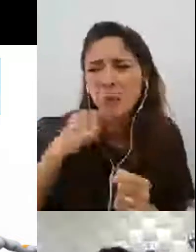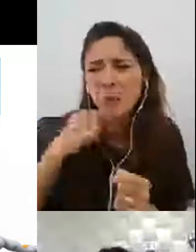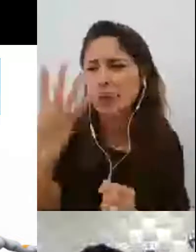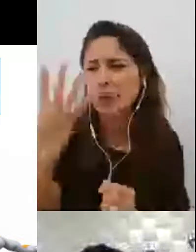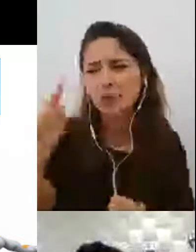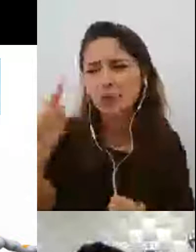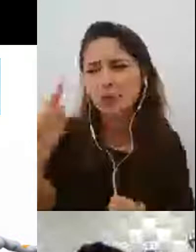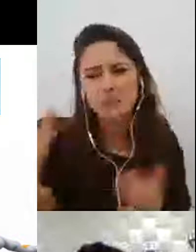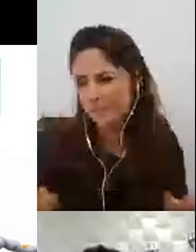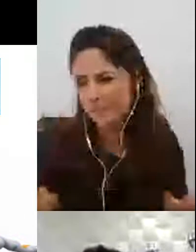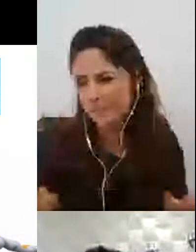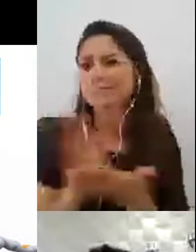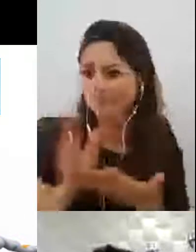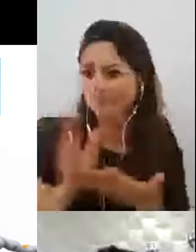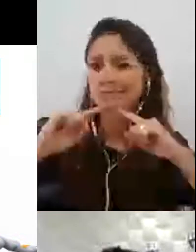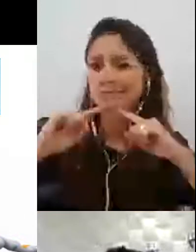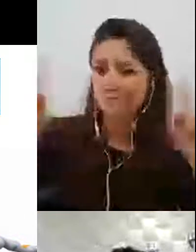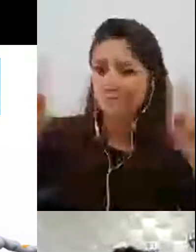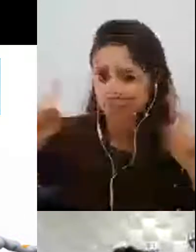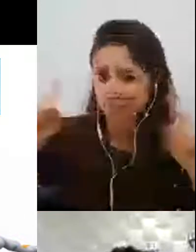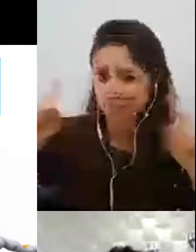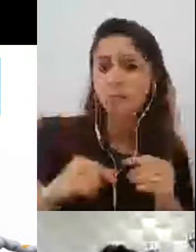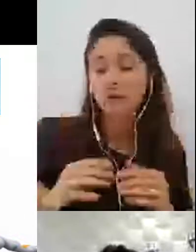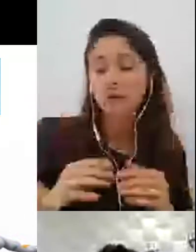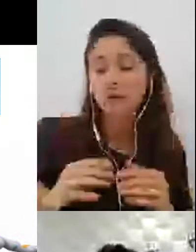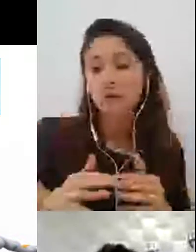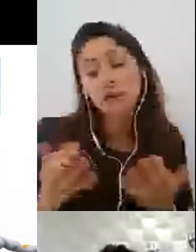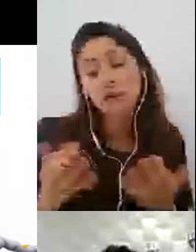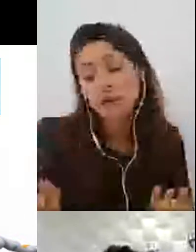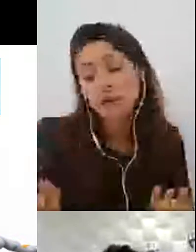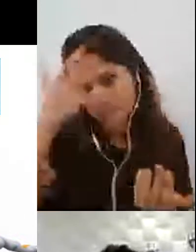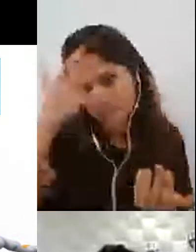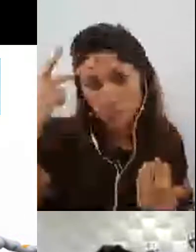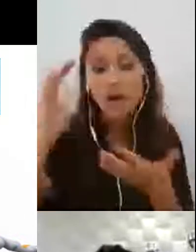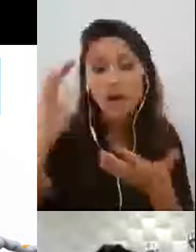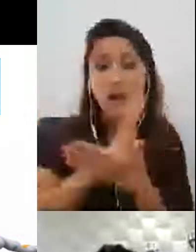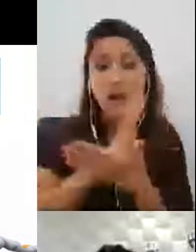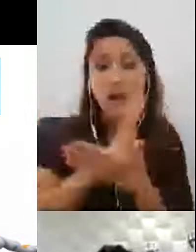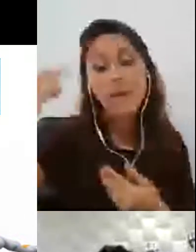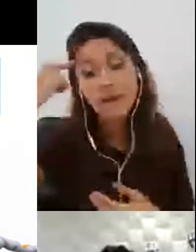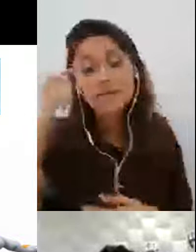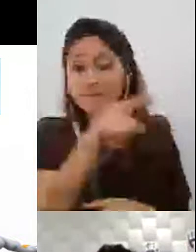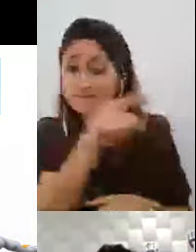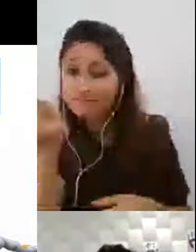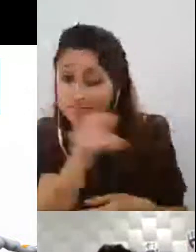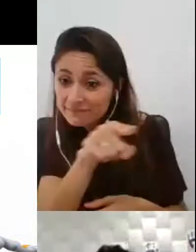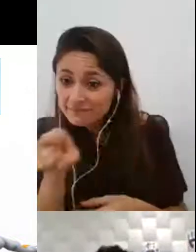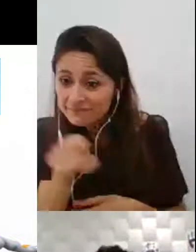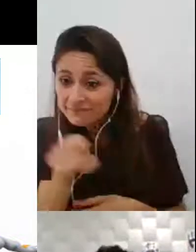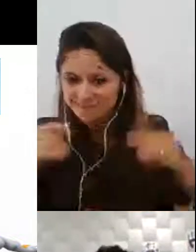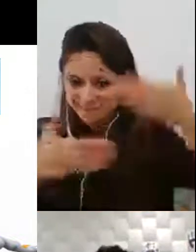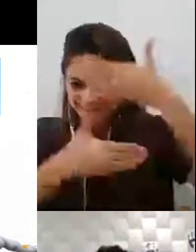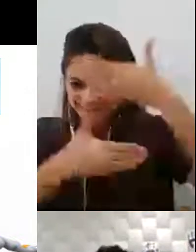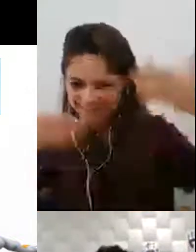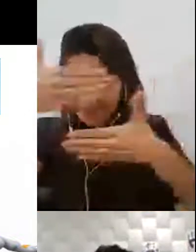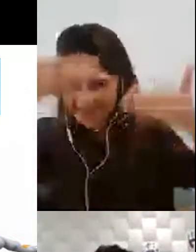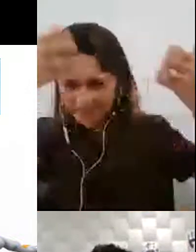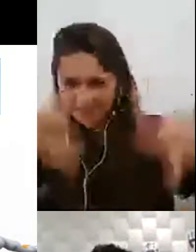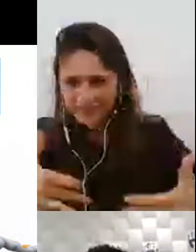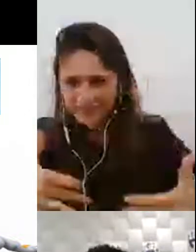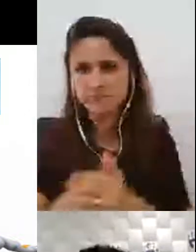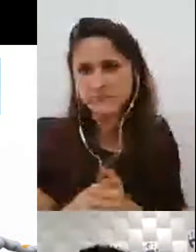E no atual momento não podemos investir. Esses são conceitos que a gente pensa, que a gente aplica, né? Uma